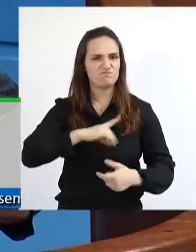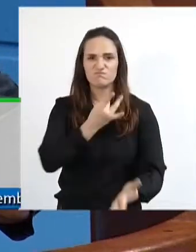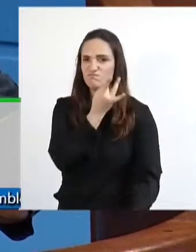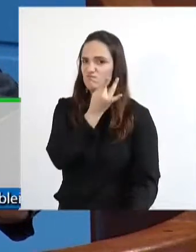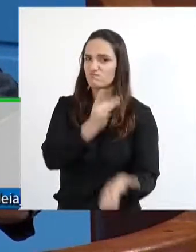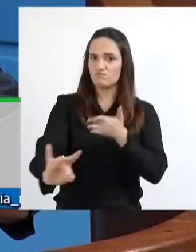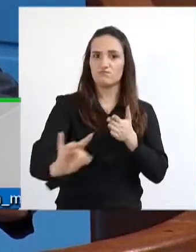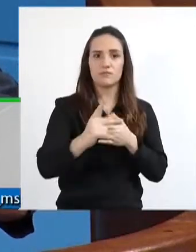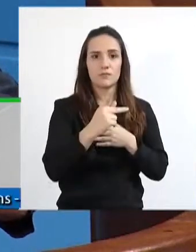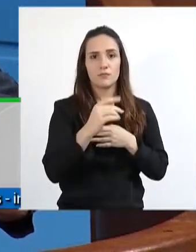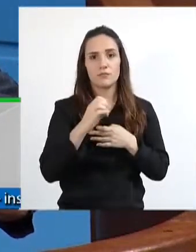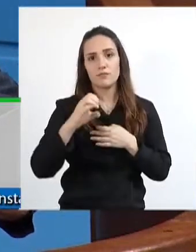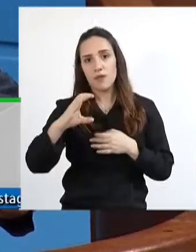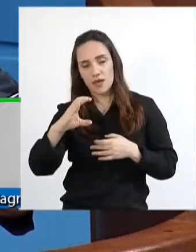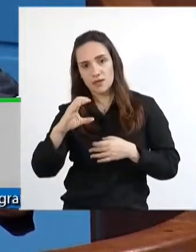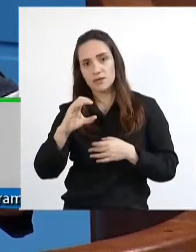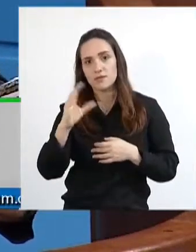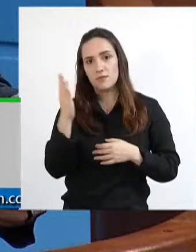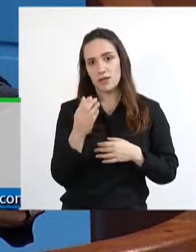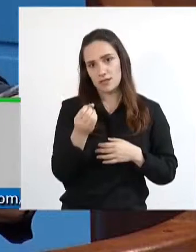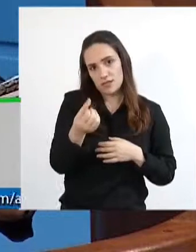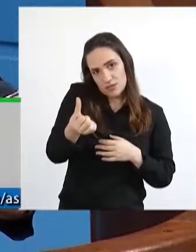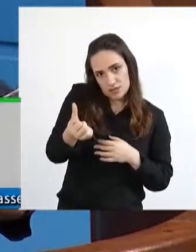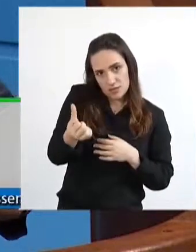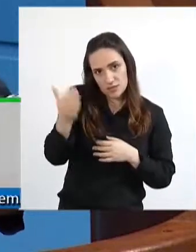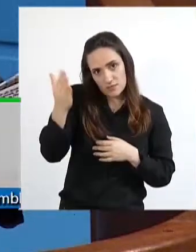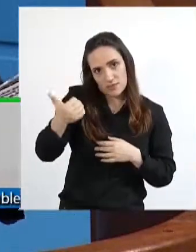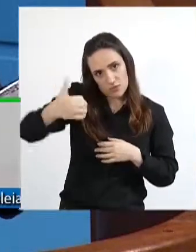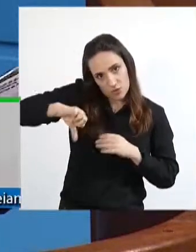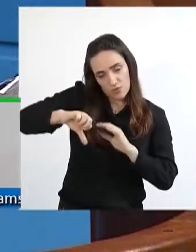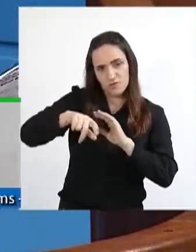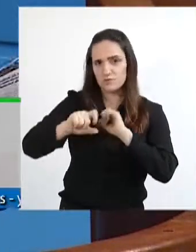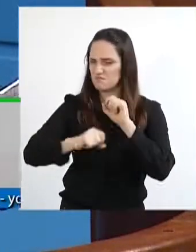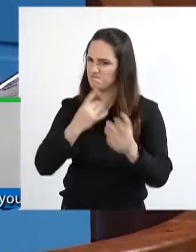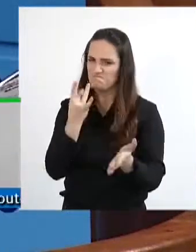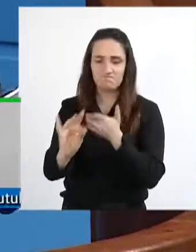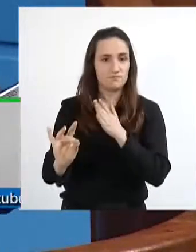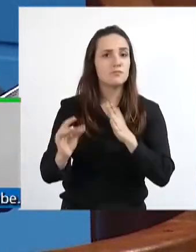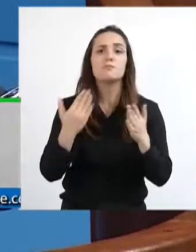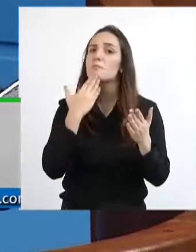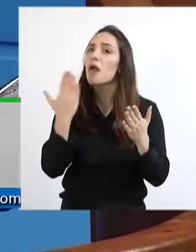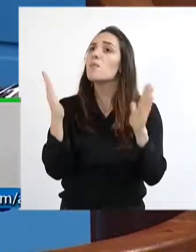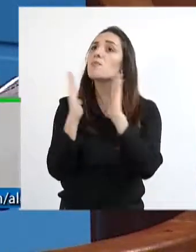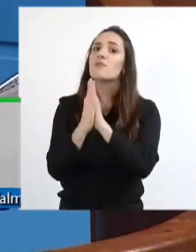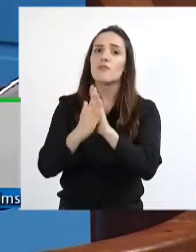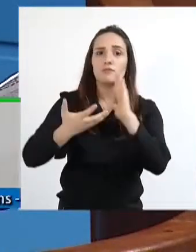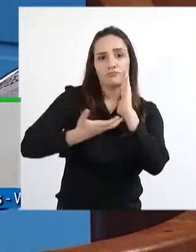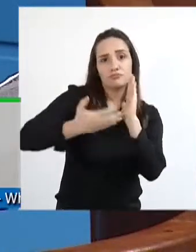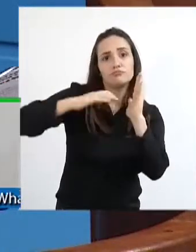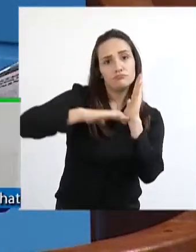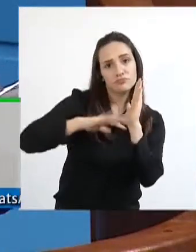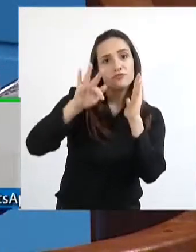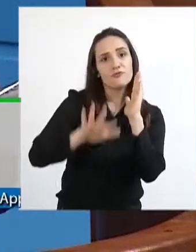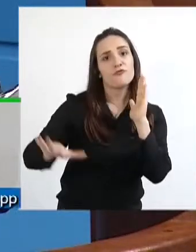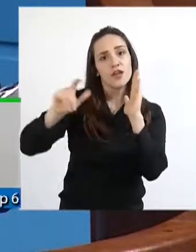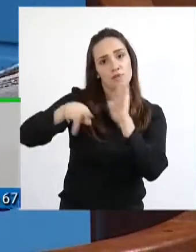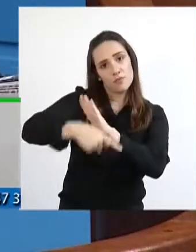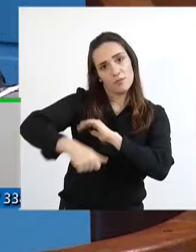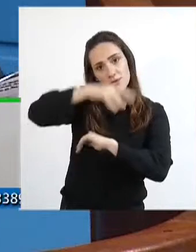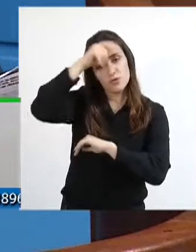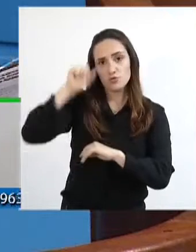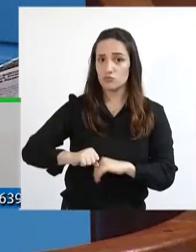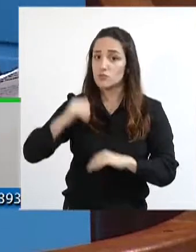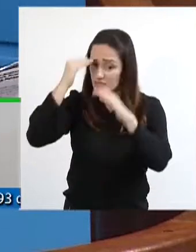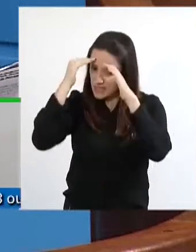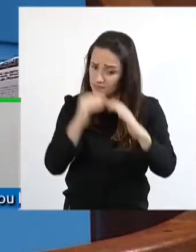total repúdio à PEC 06/2019 e pedimos a bancada federal de Mato Grosso do Sul, que, em respeito aos seus